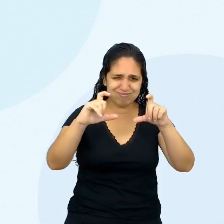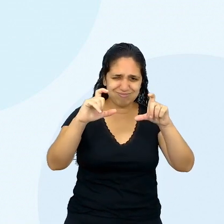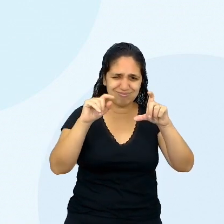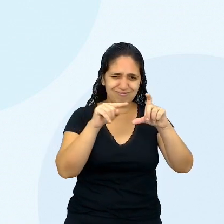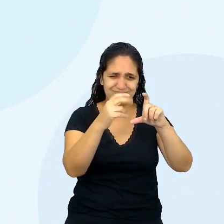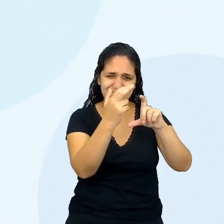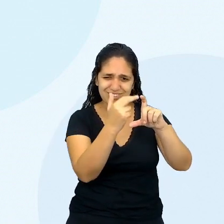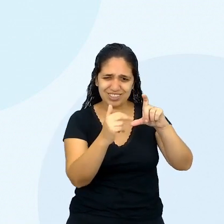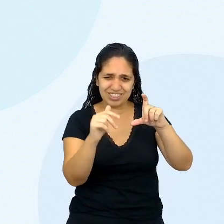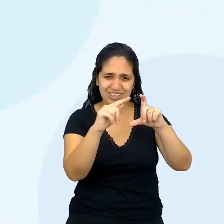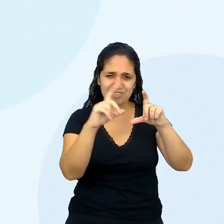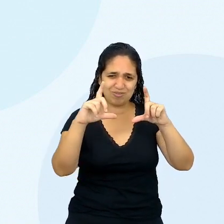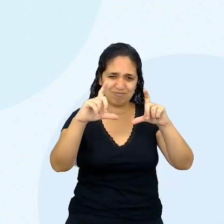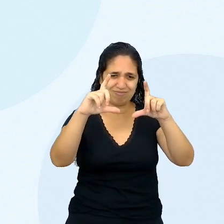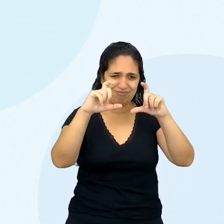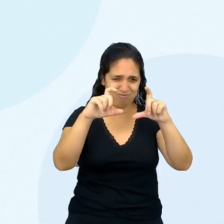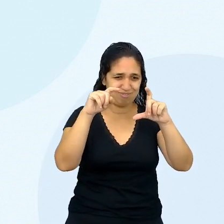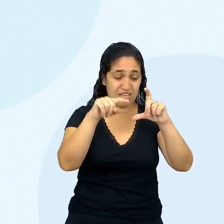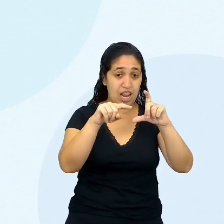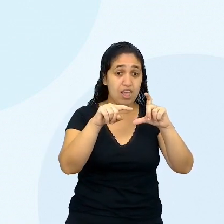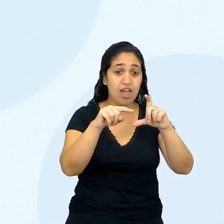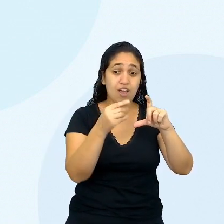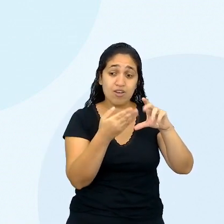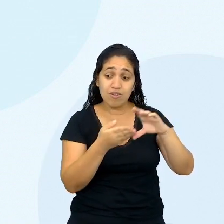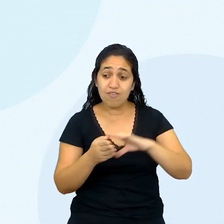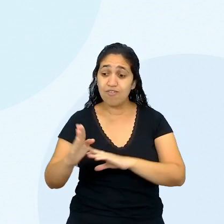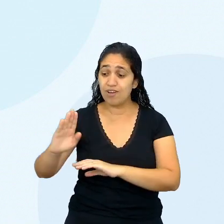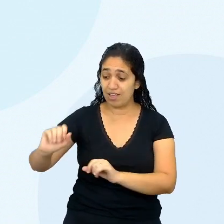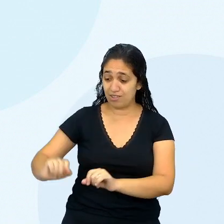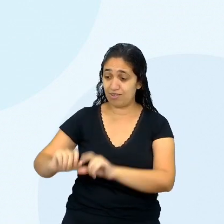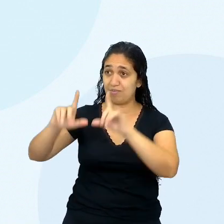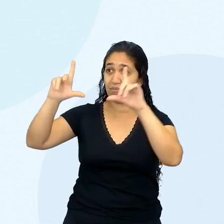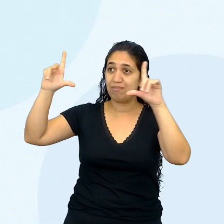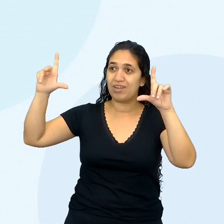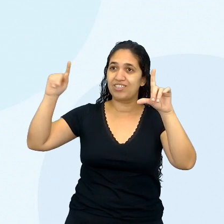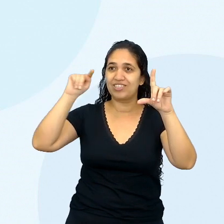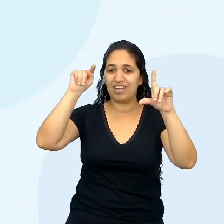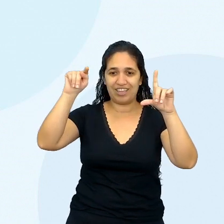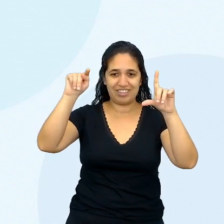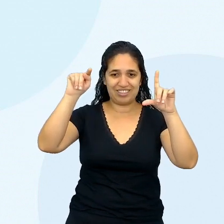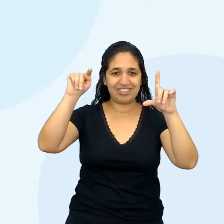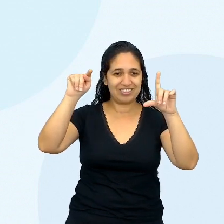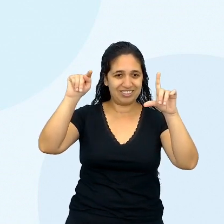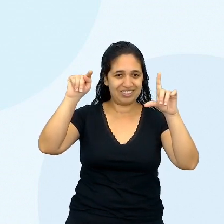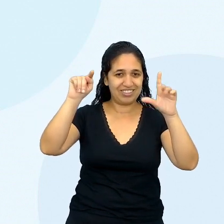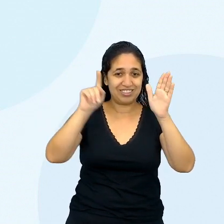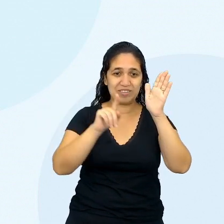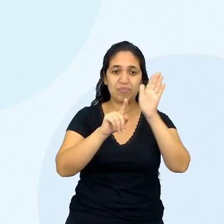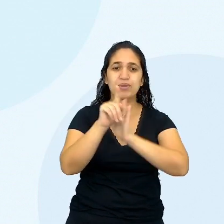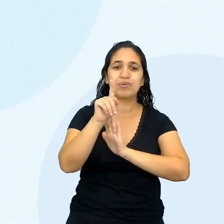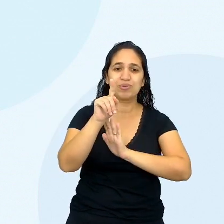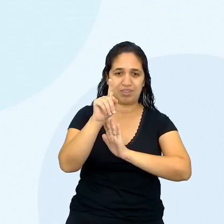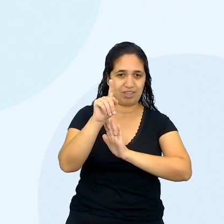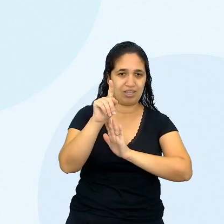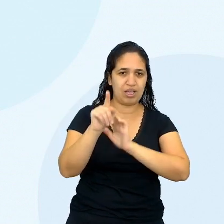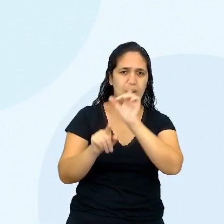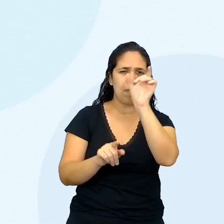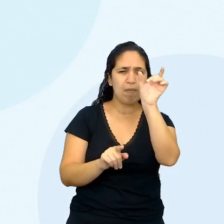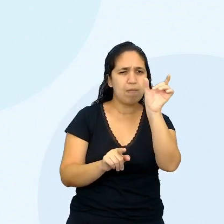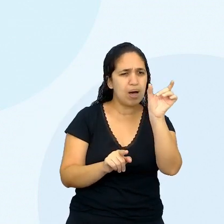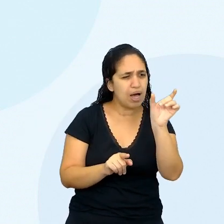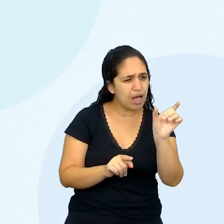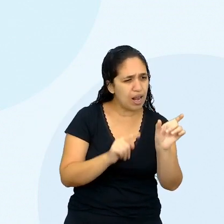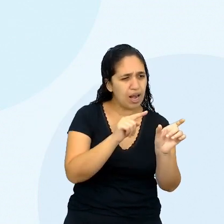QR Code. Esse QR Code vai te levar para uma página que vai ter exatamente essa pergunta que você está vendo. Quais palavras me lembram